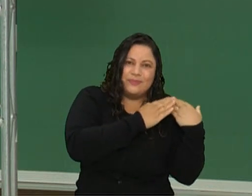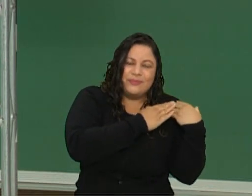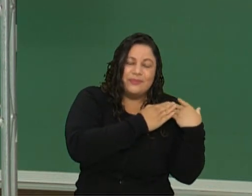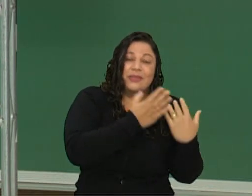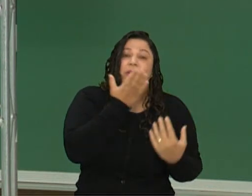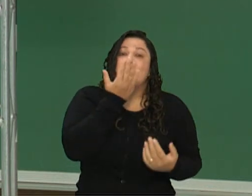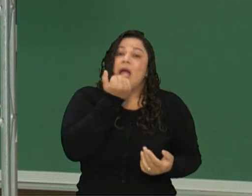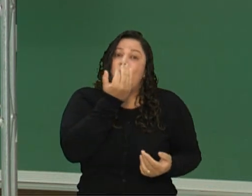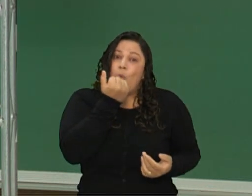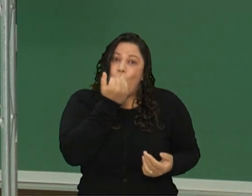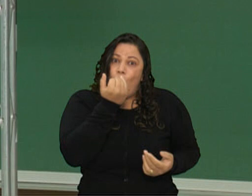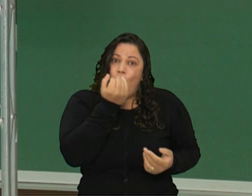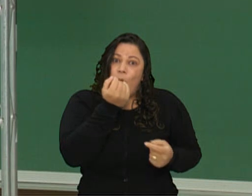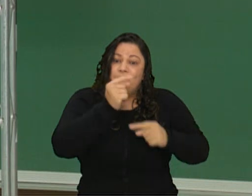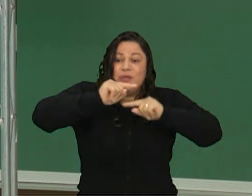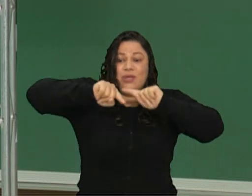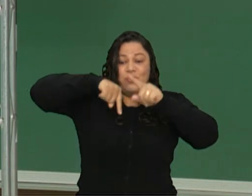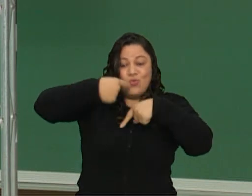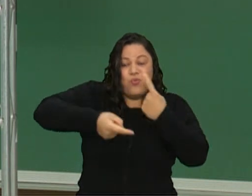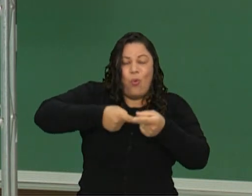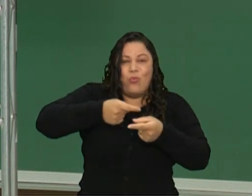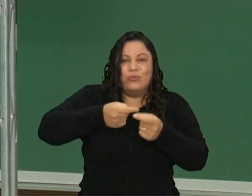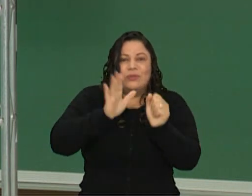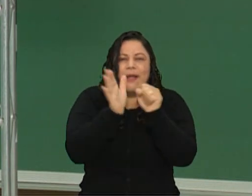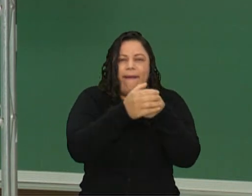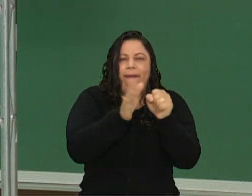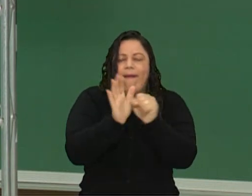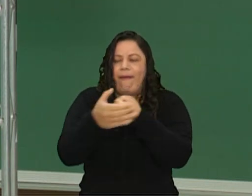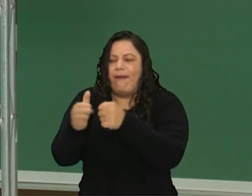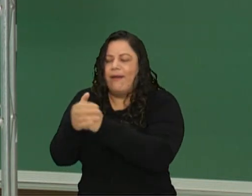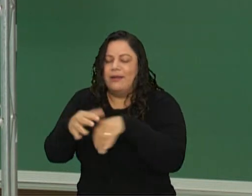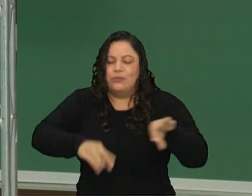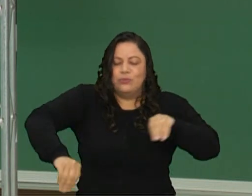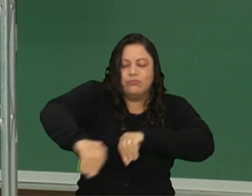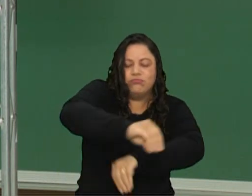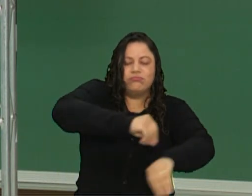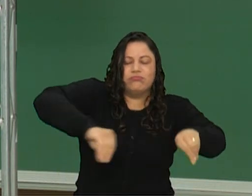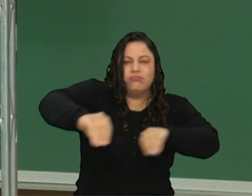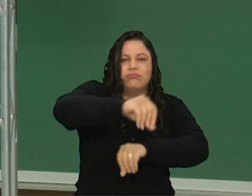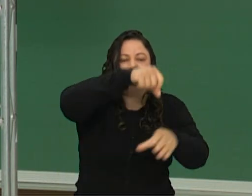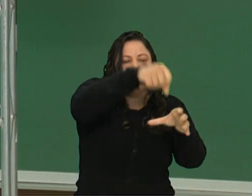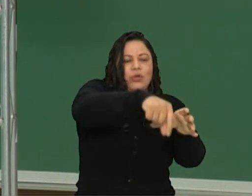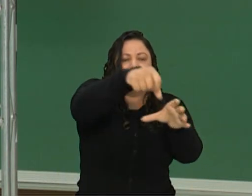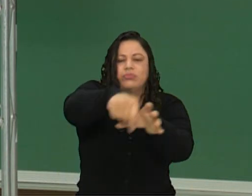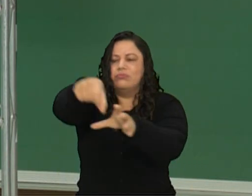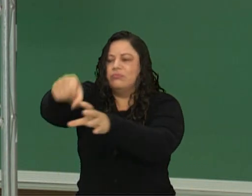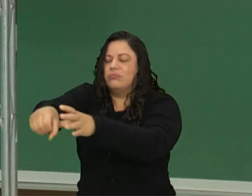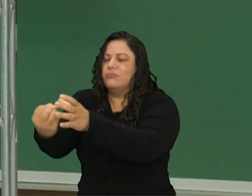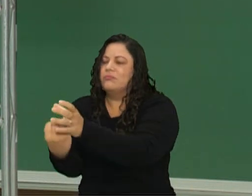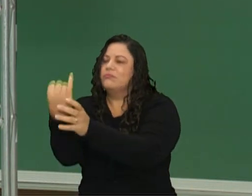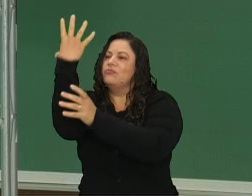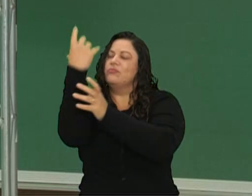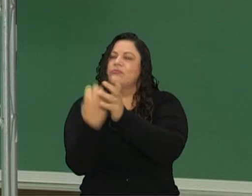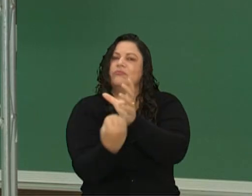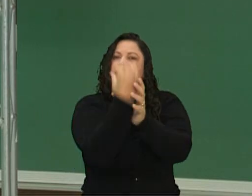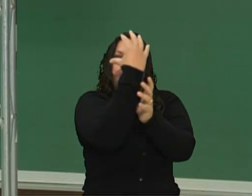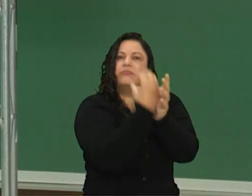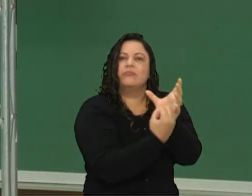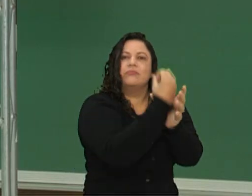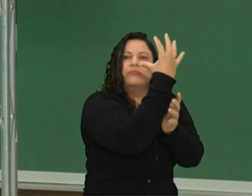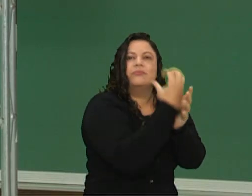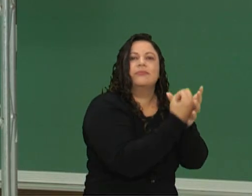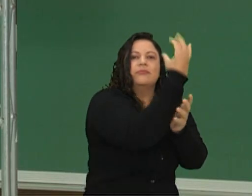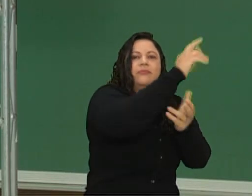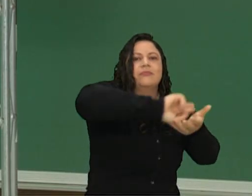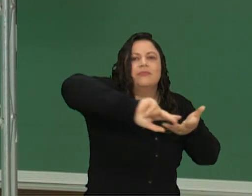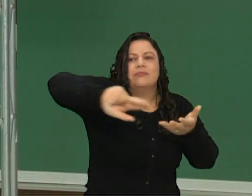muitos ela guarda, ela esconde na terra. E daí que acontece? Brota e nascem novos pinheiros, sendo também símbolo